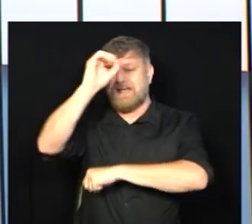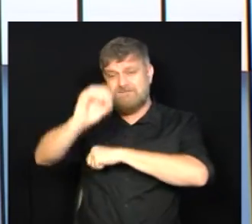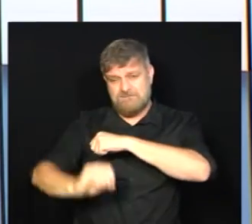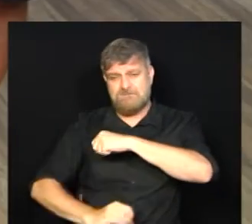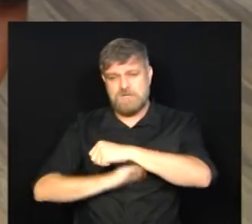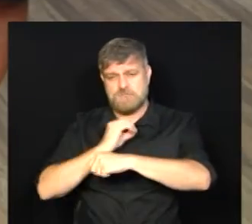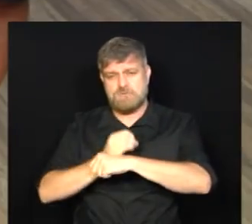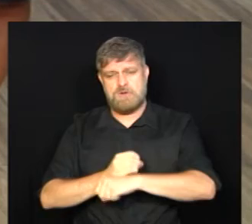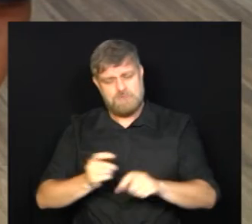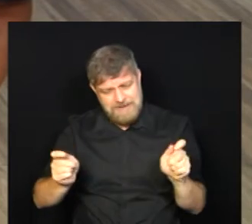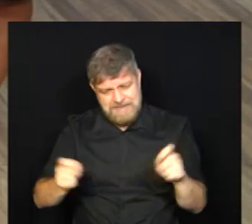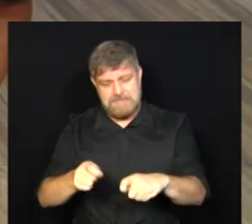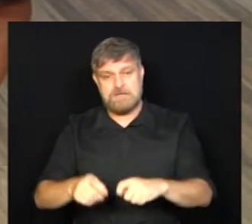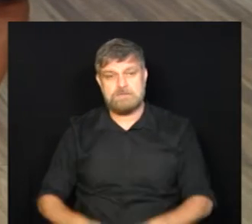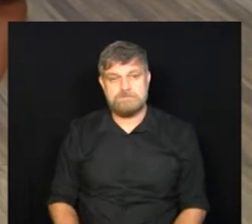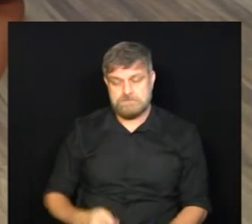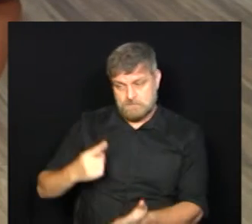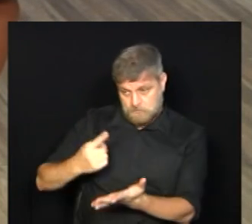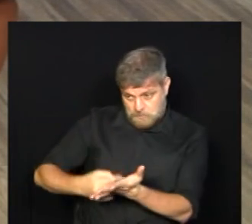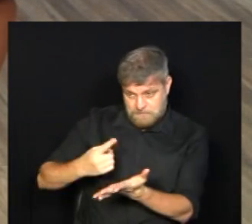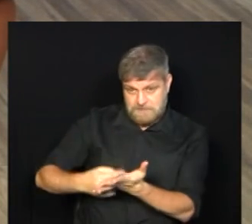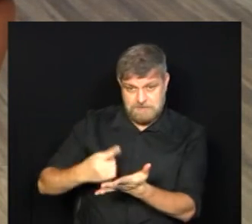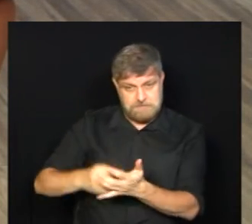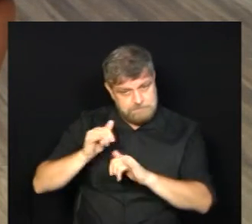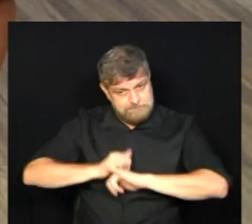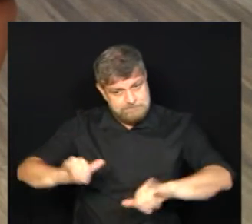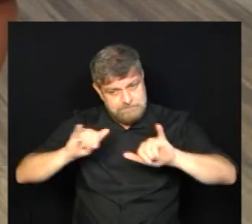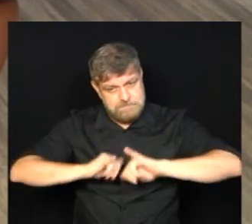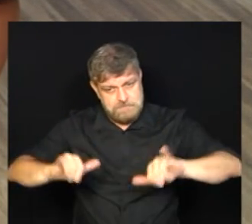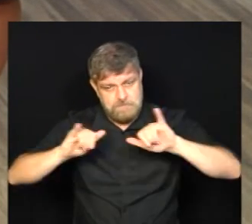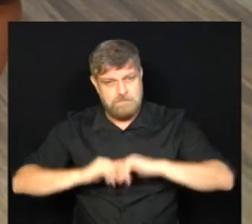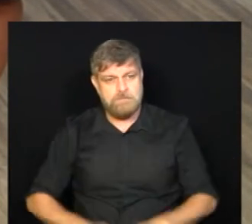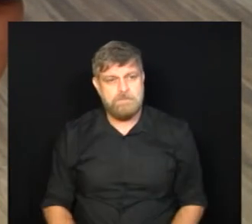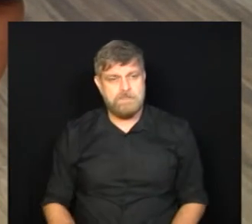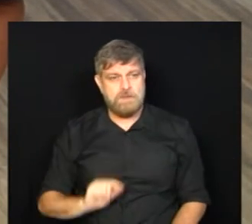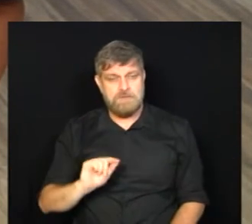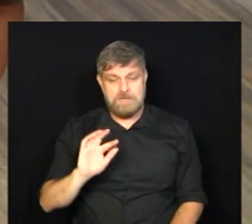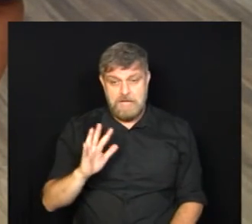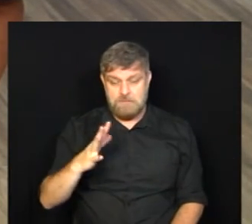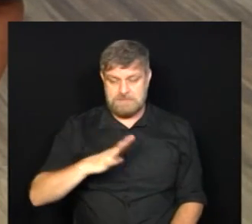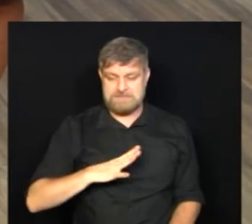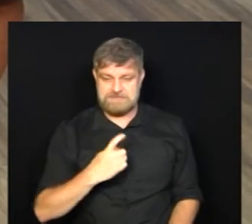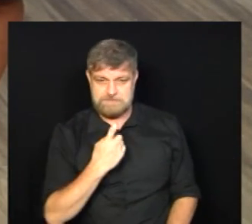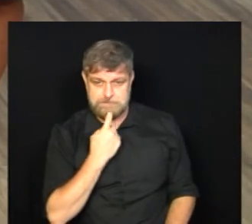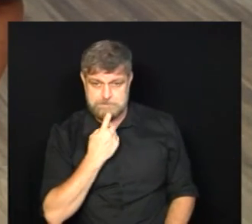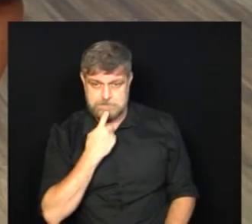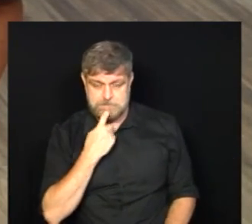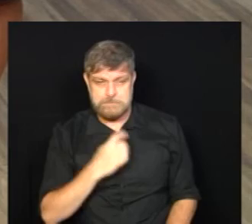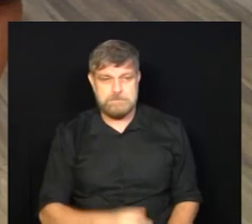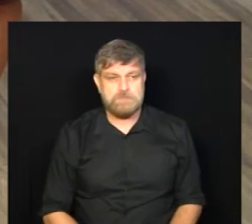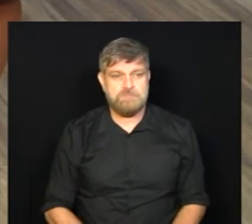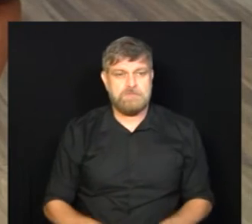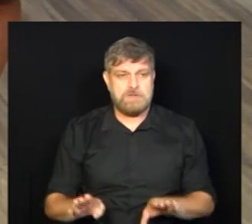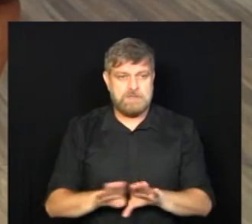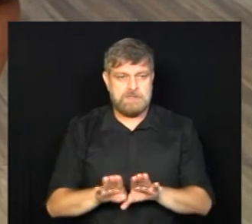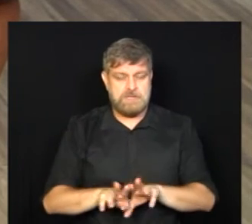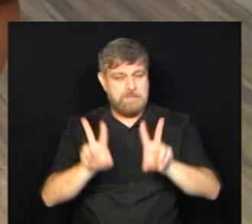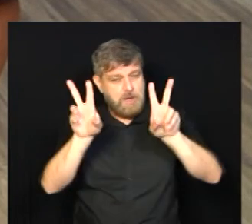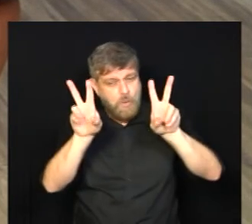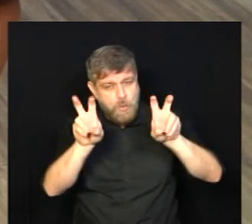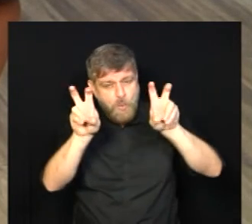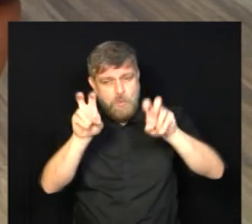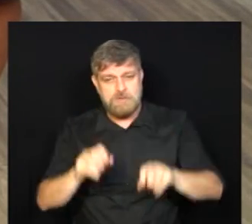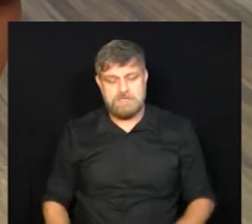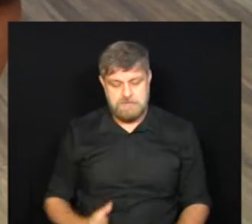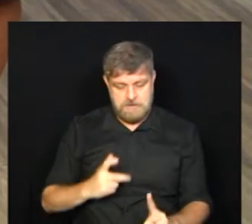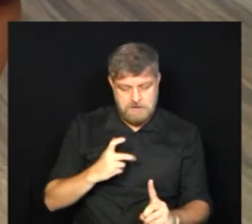horas. Tá certo. Então, informações completas aqui das notícias da metrópole de Campinas. Falamos também sobre